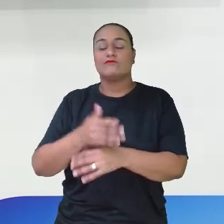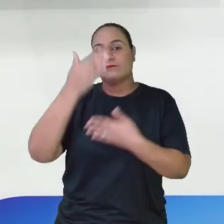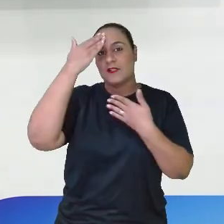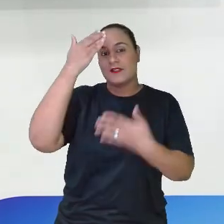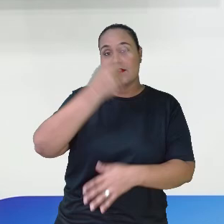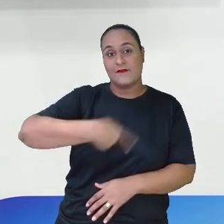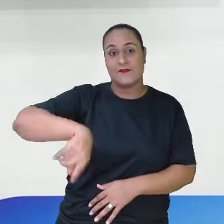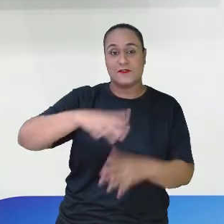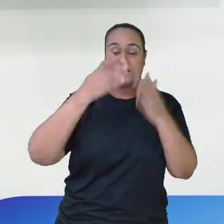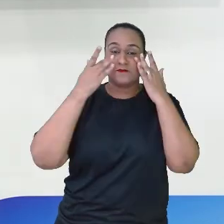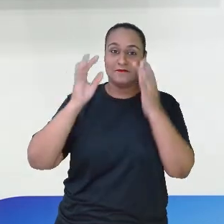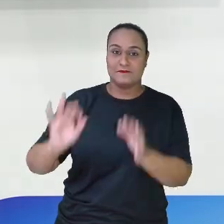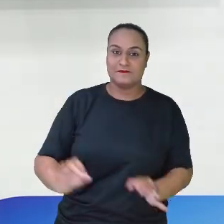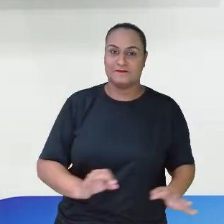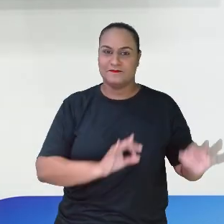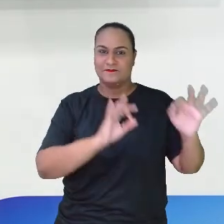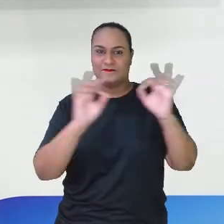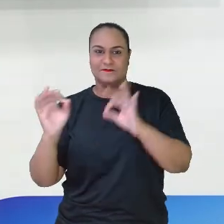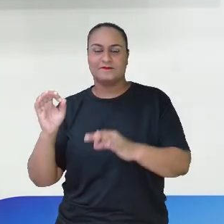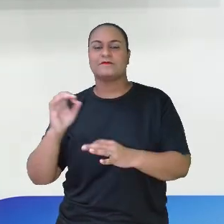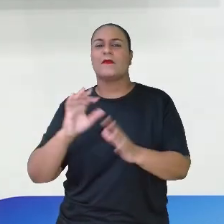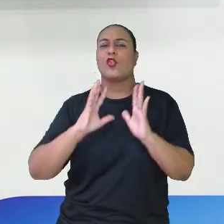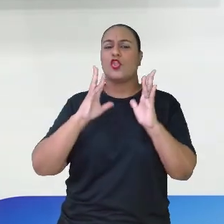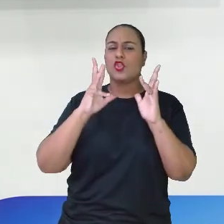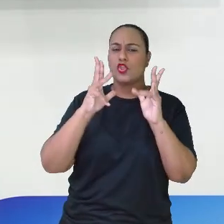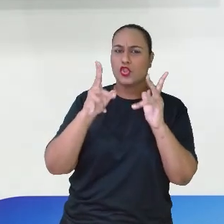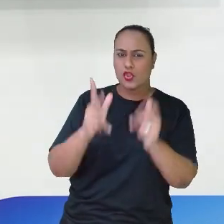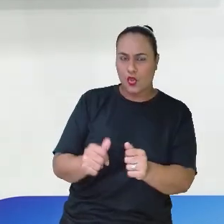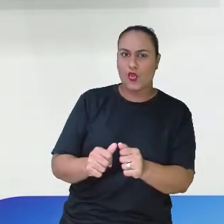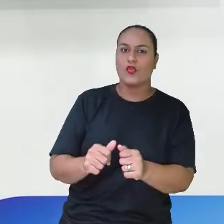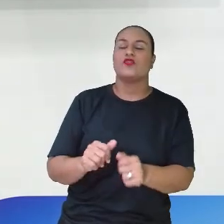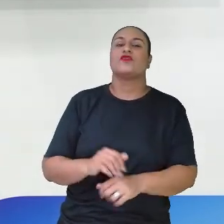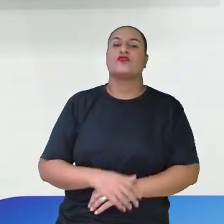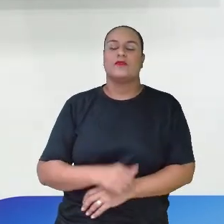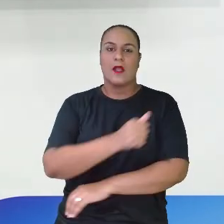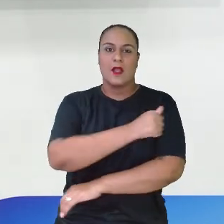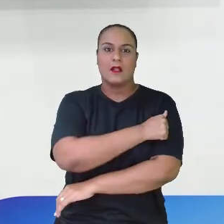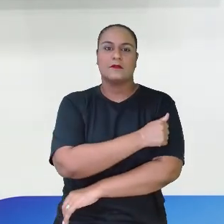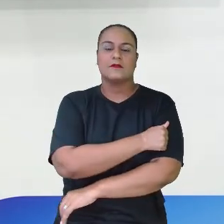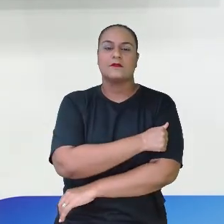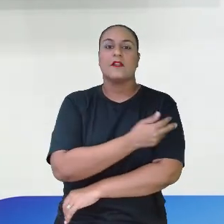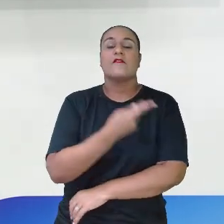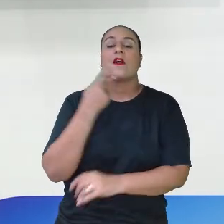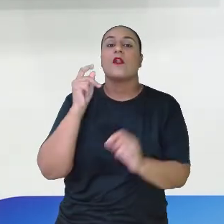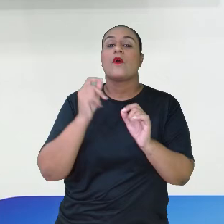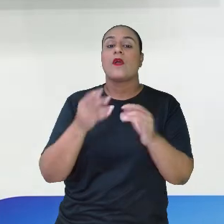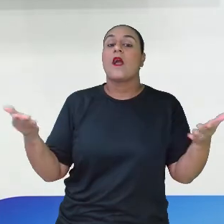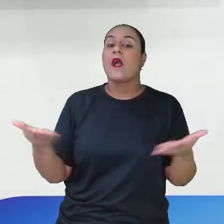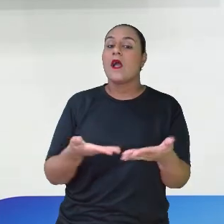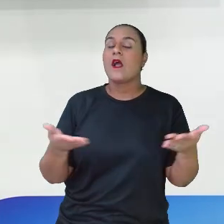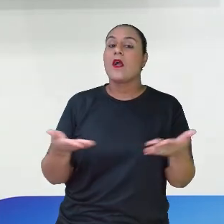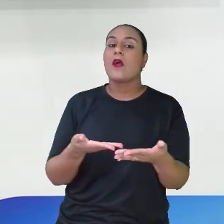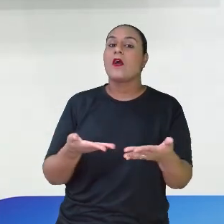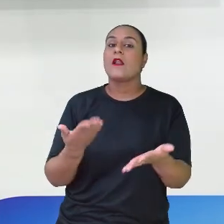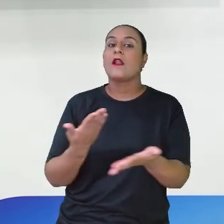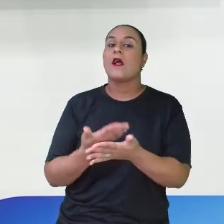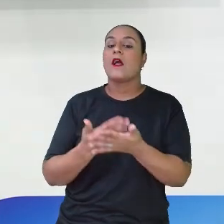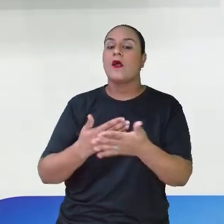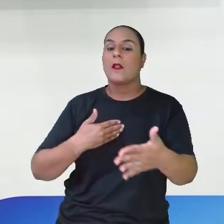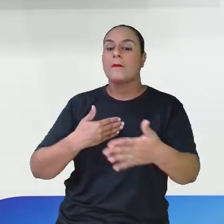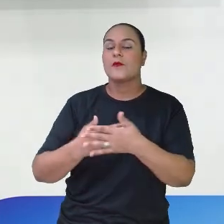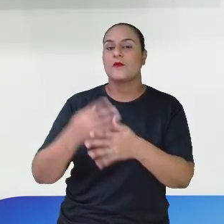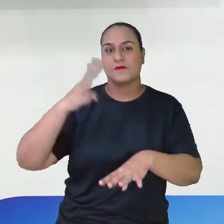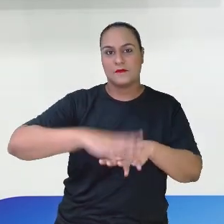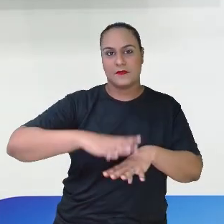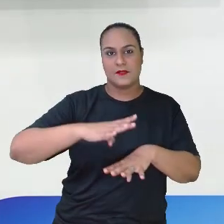estavam aí nos assistindo, Caio, Yasmin e a todos os outros. E dizer a vocês que agora tem aula de matemática com a